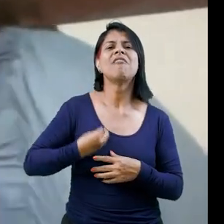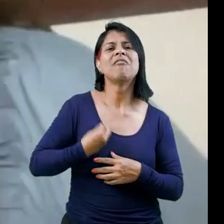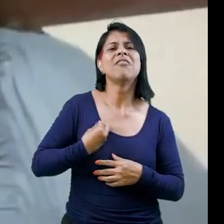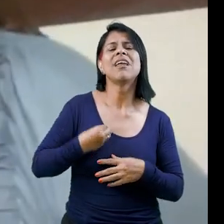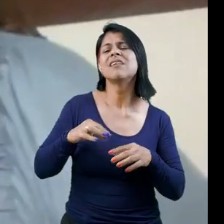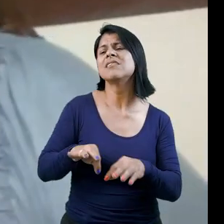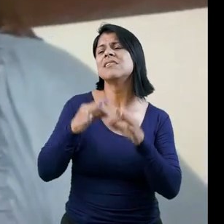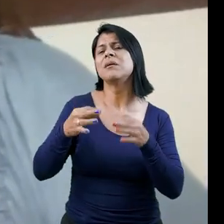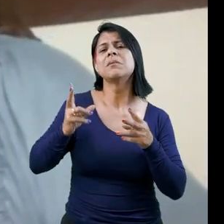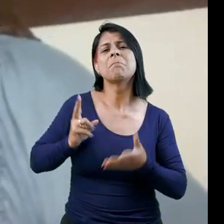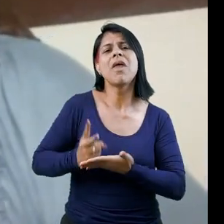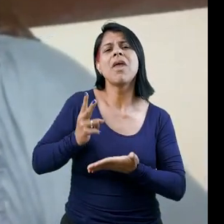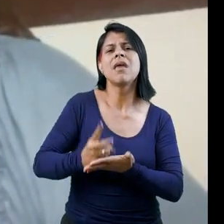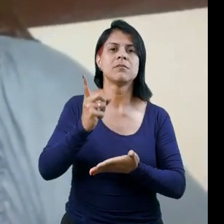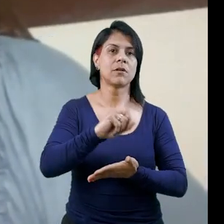vivendo. Então,